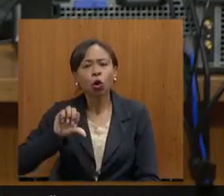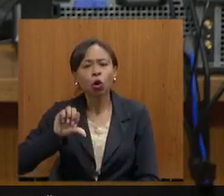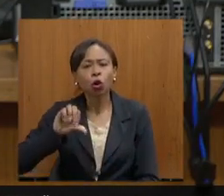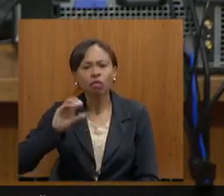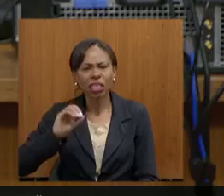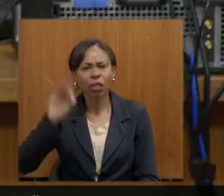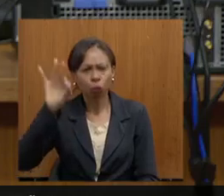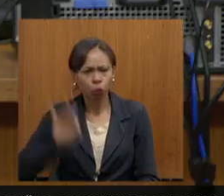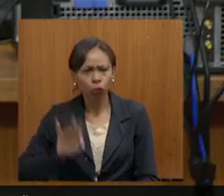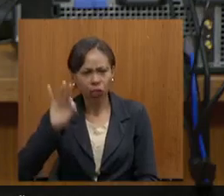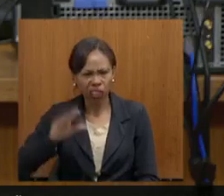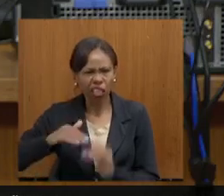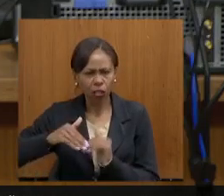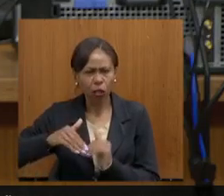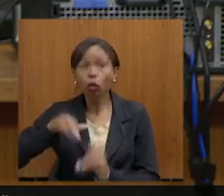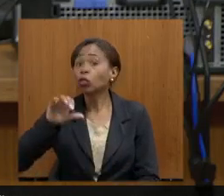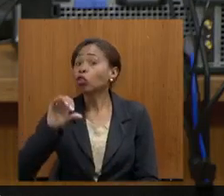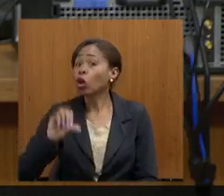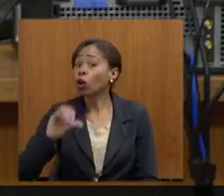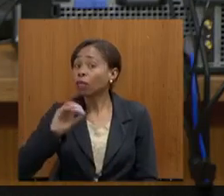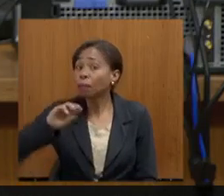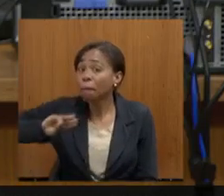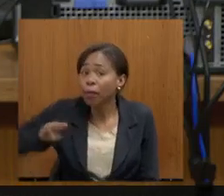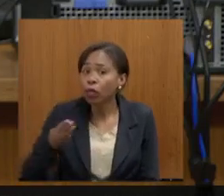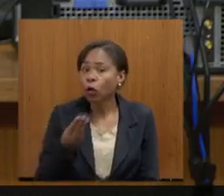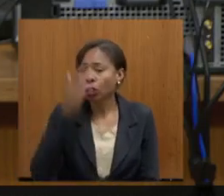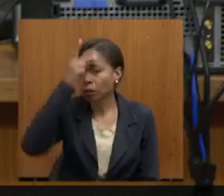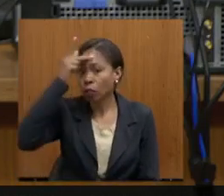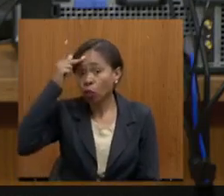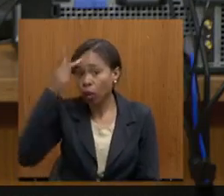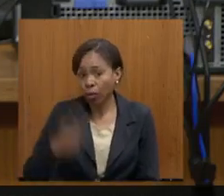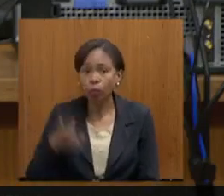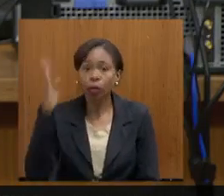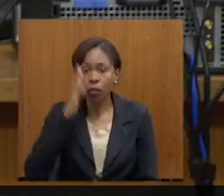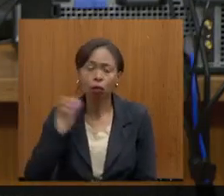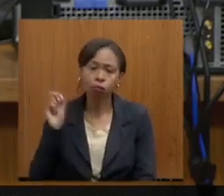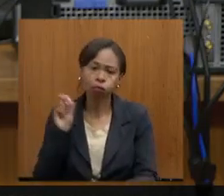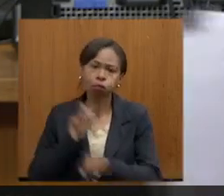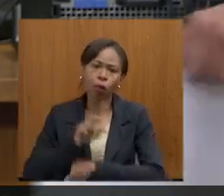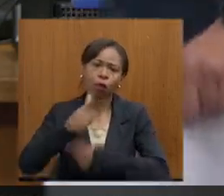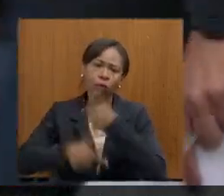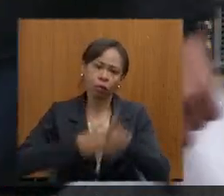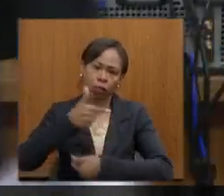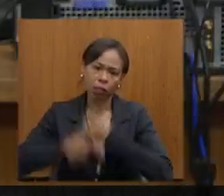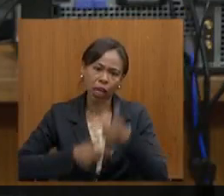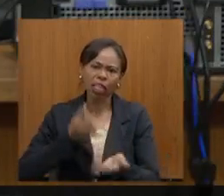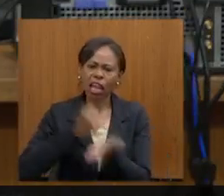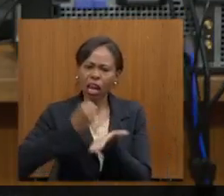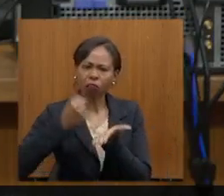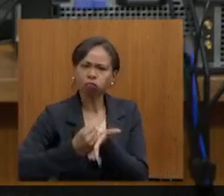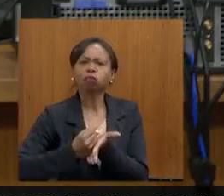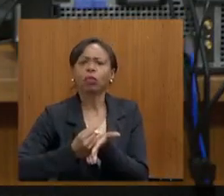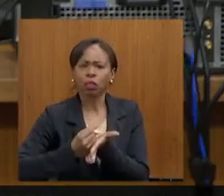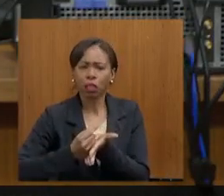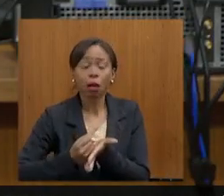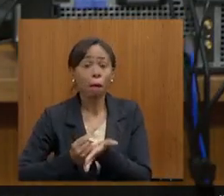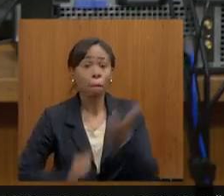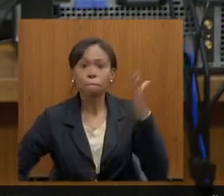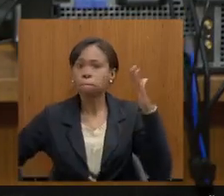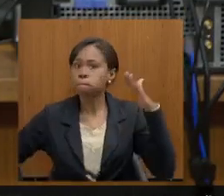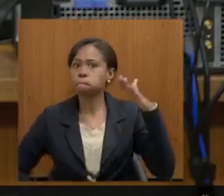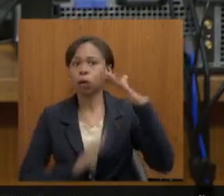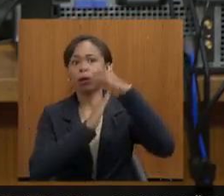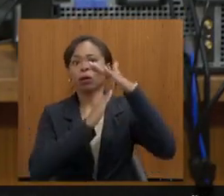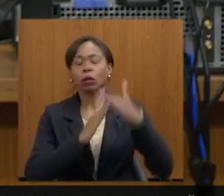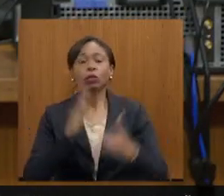noventa porcento de 90 milhões de pessoas do Brasil empregado Record batendo aí carteira assinada no Brasil em Minas Gerais